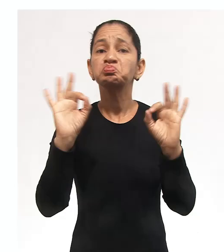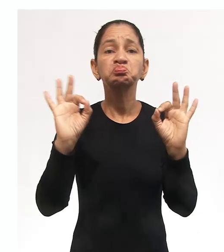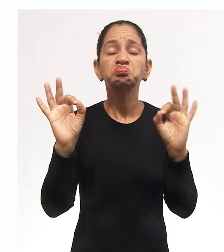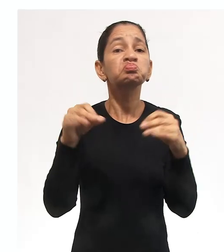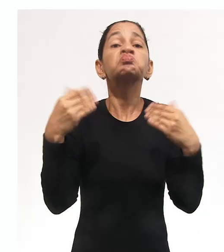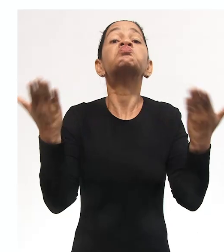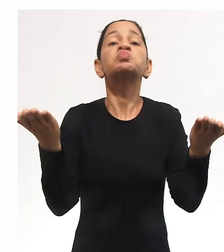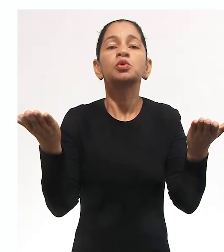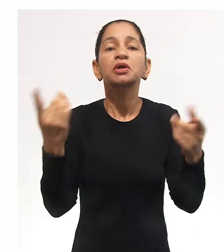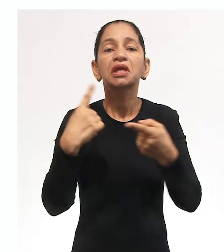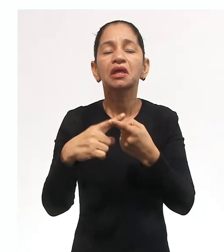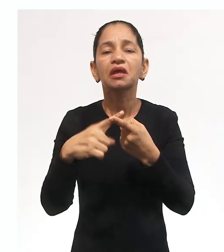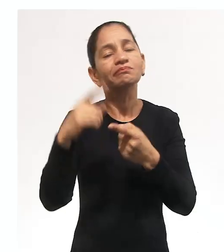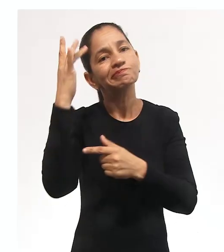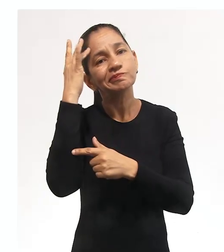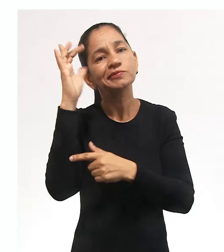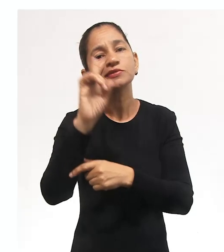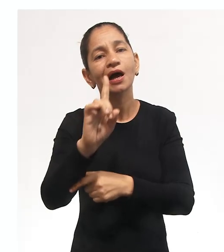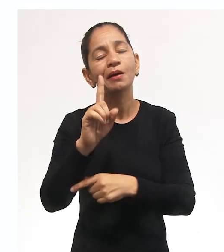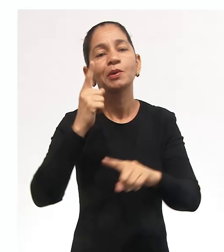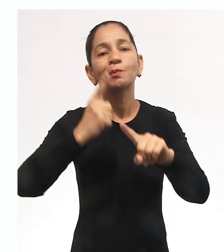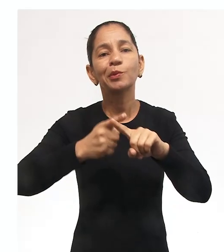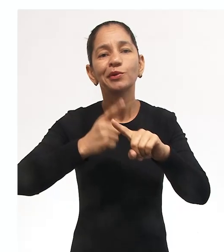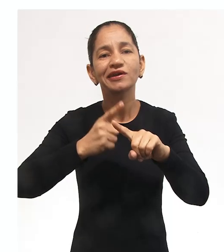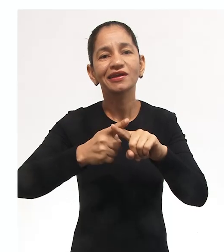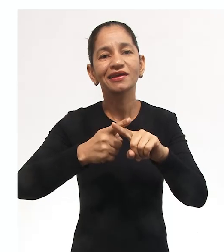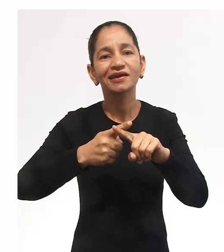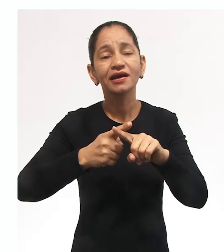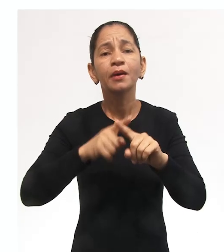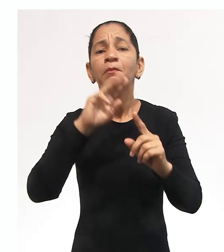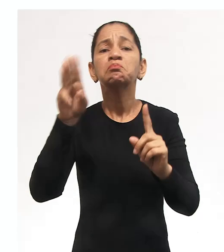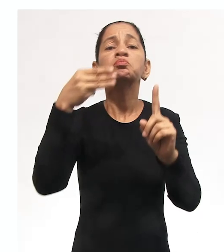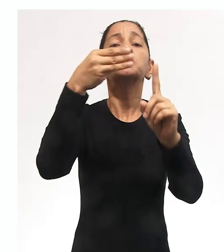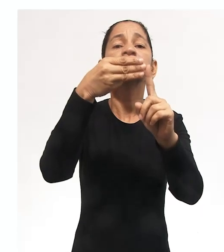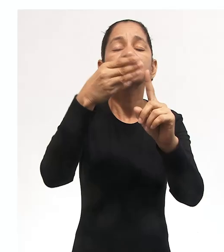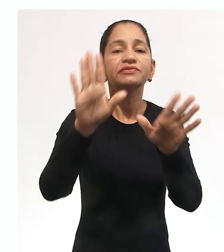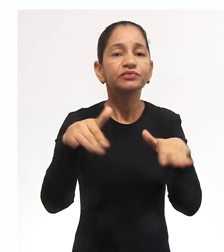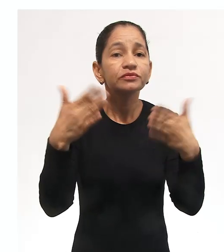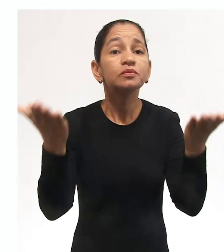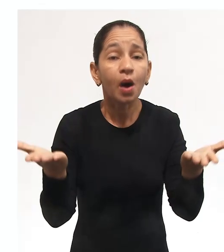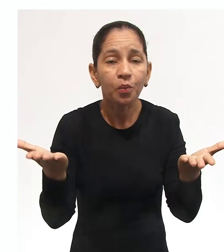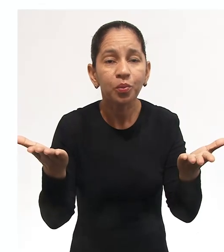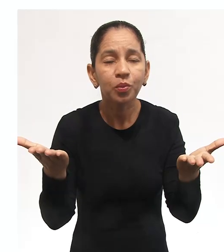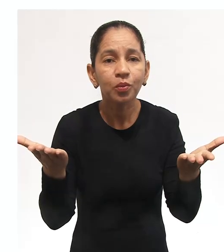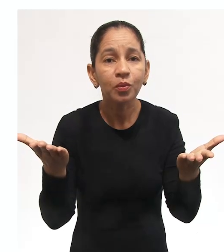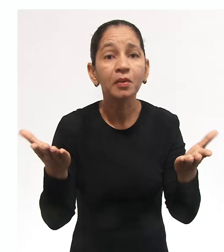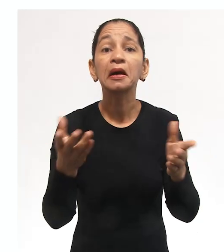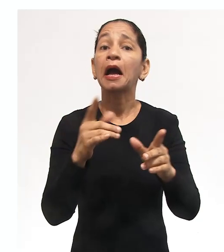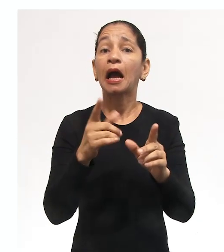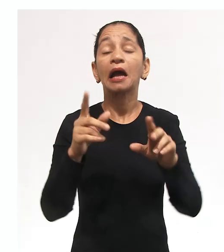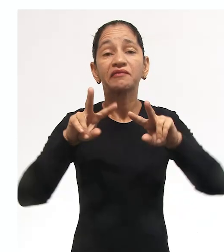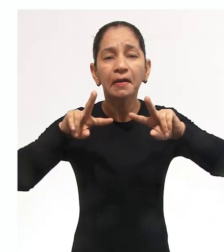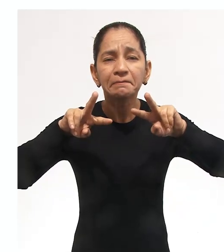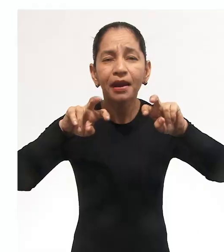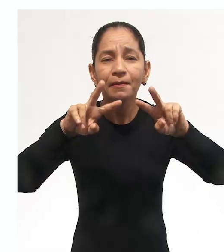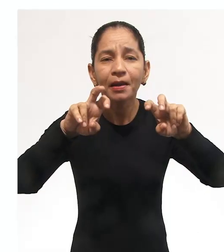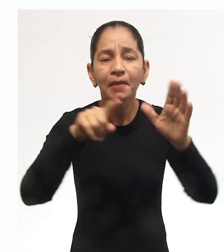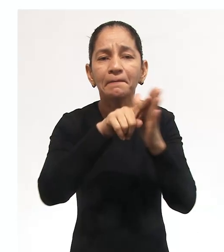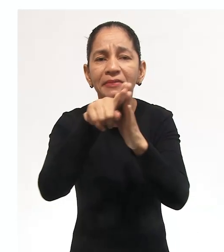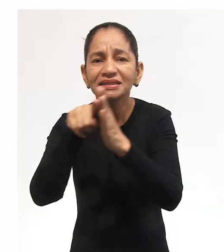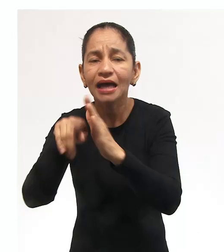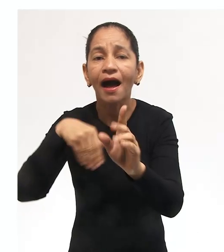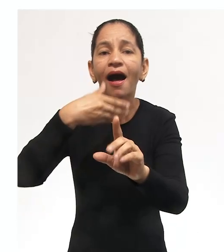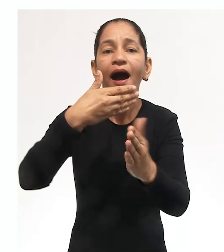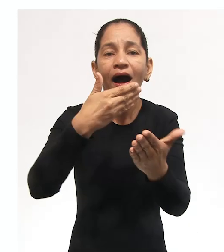ele já traz, né? Mas sem saber exatamente qual era o motivo. E aí a pesquisa ia se voltar para descobrir esse